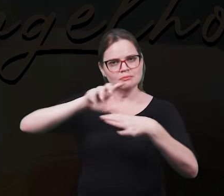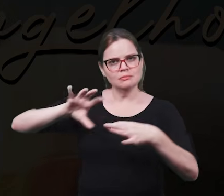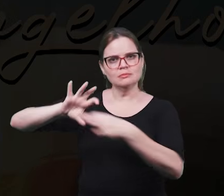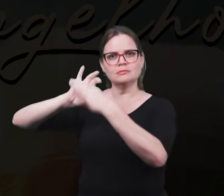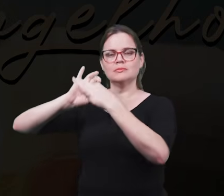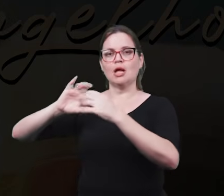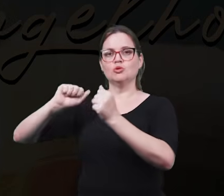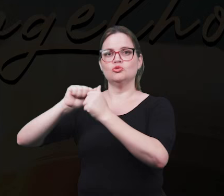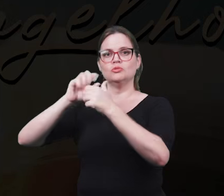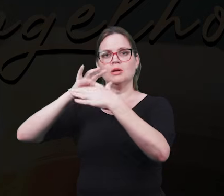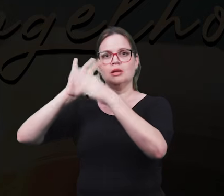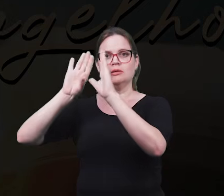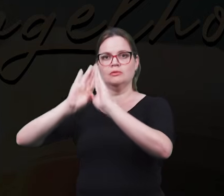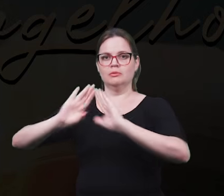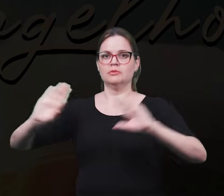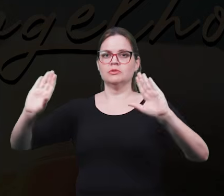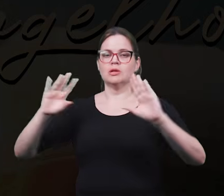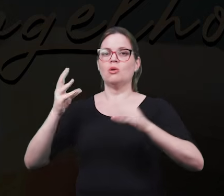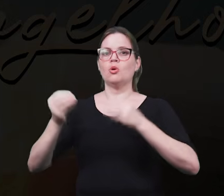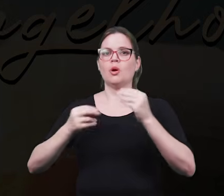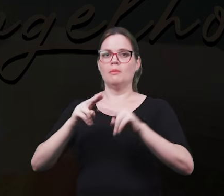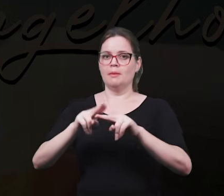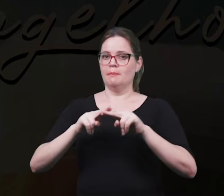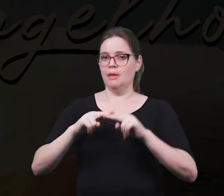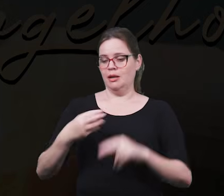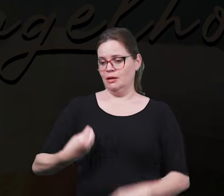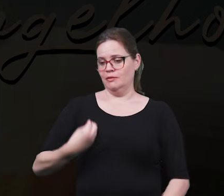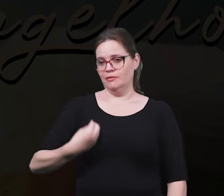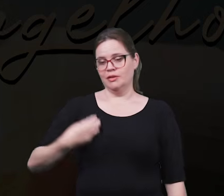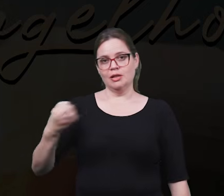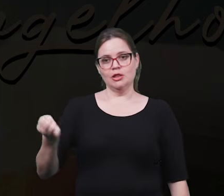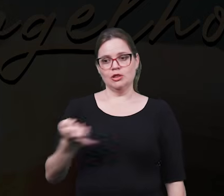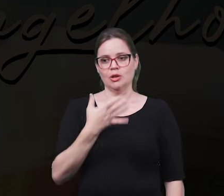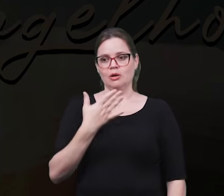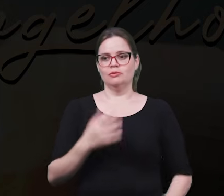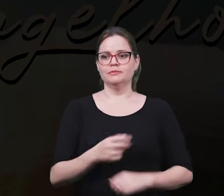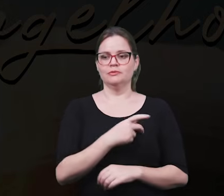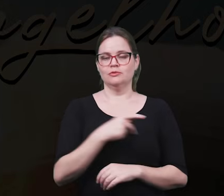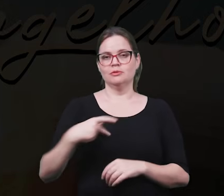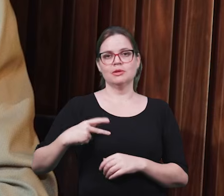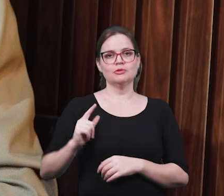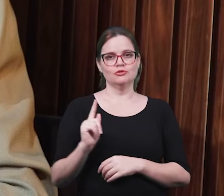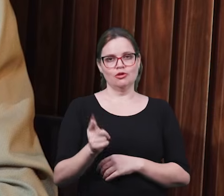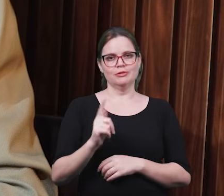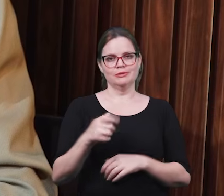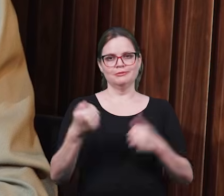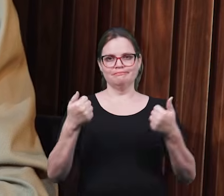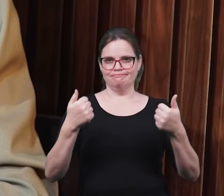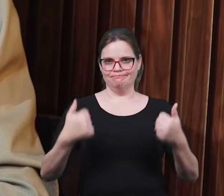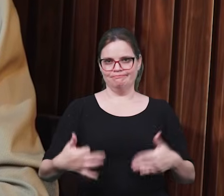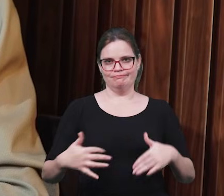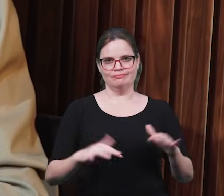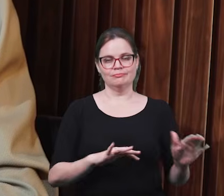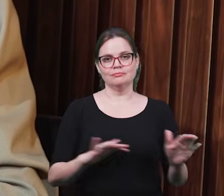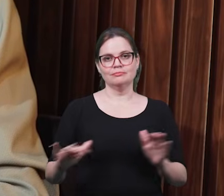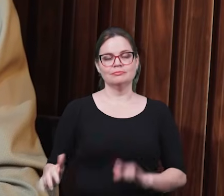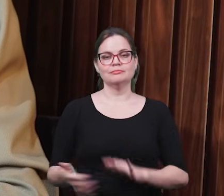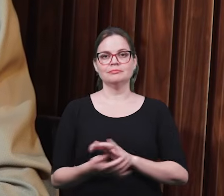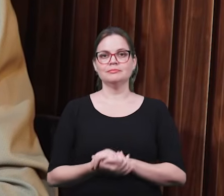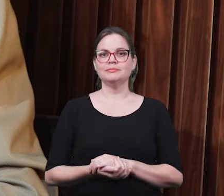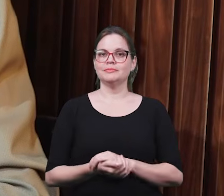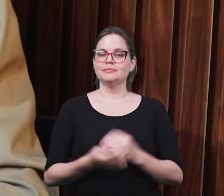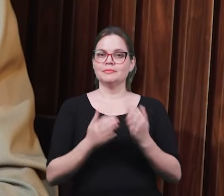cidadão dos céus, por meio do novo nascimento. Uma definição foi dada pelo pastor Gideon Tigueiros. Então, a Bíblia relata